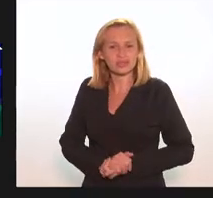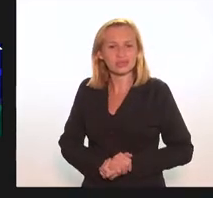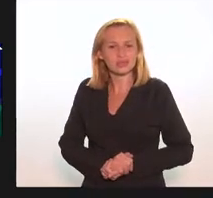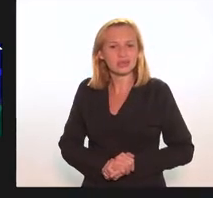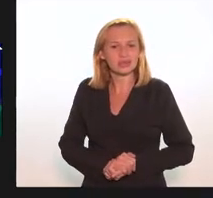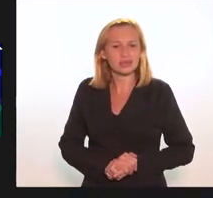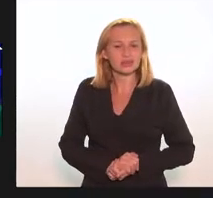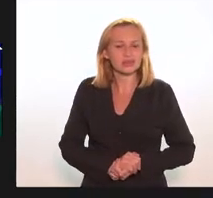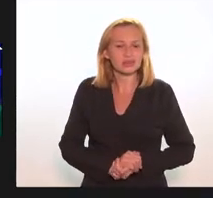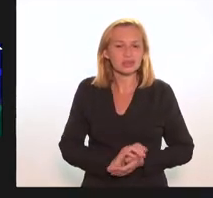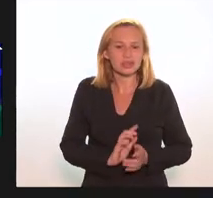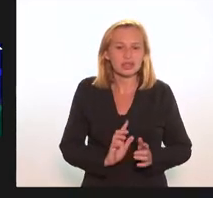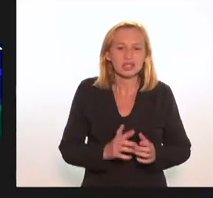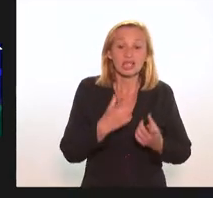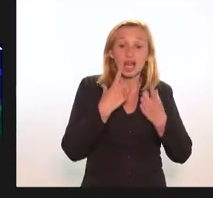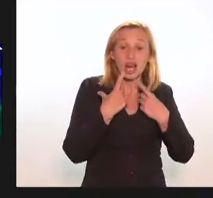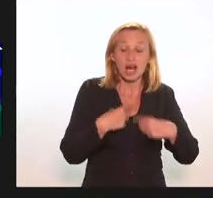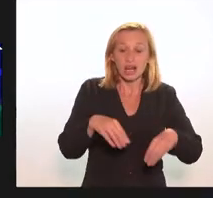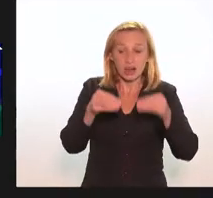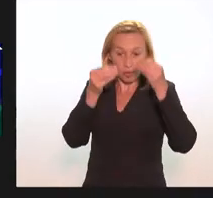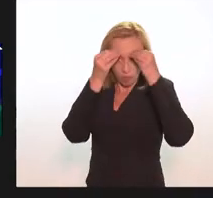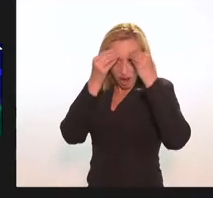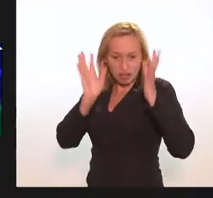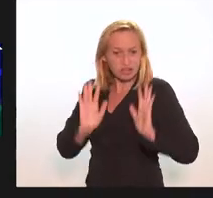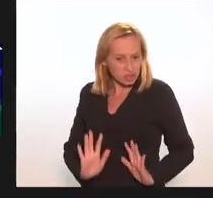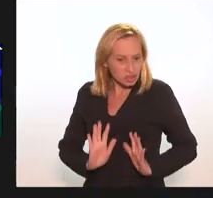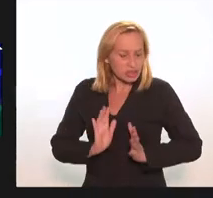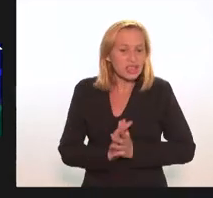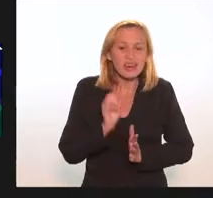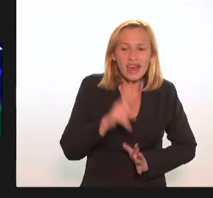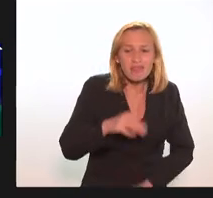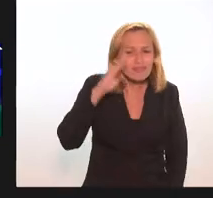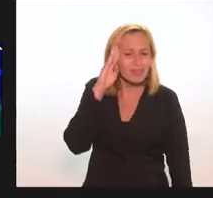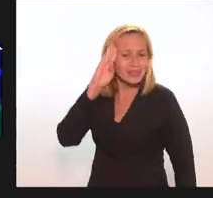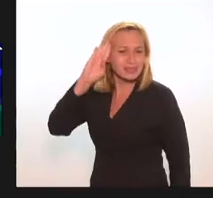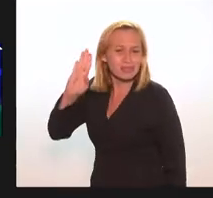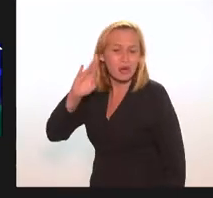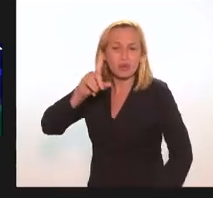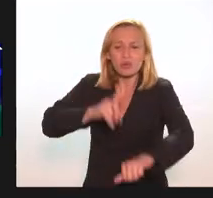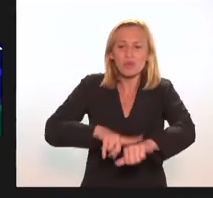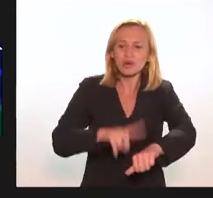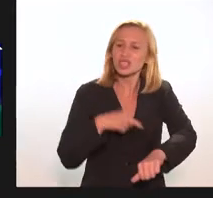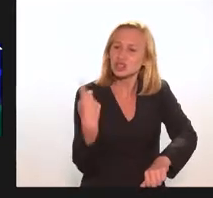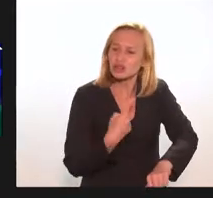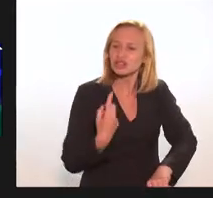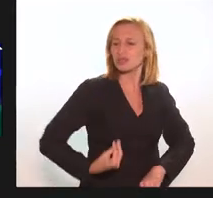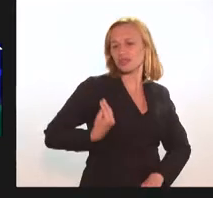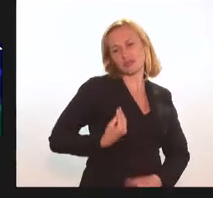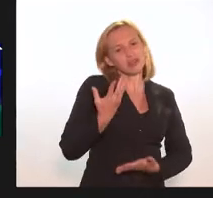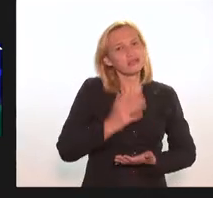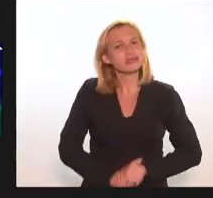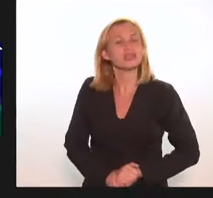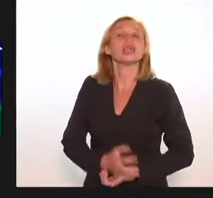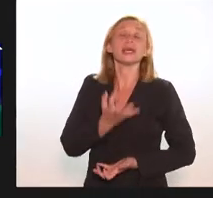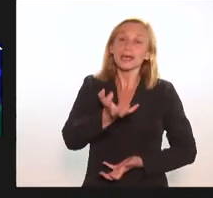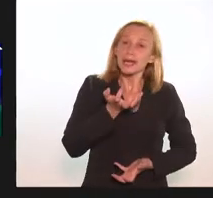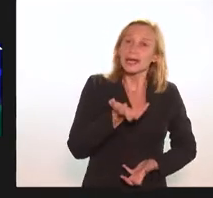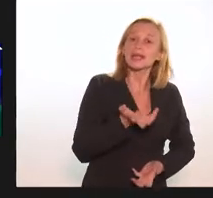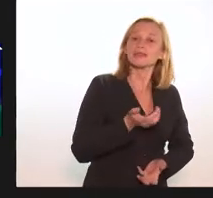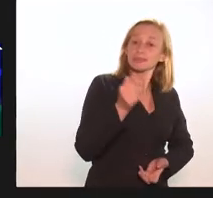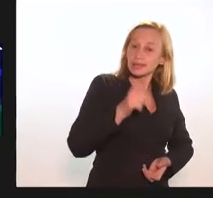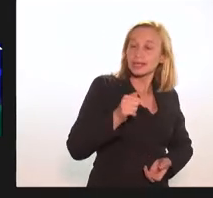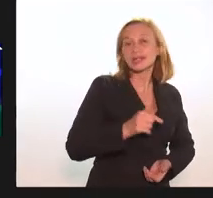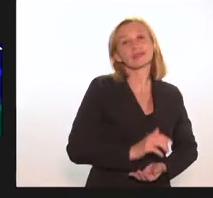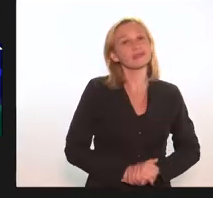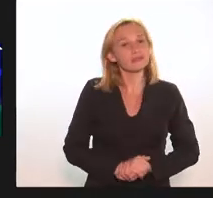novas formas de linguagem que é fundamental para o momento que a gente está vivendo. Nós queremos essas